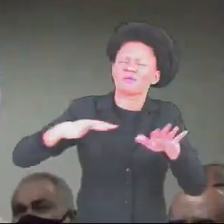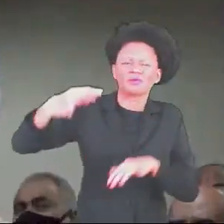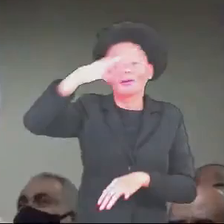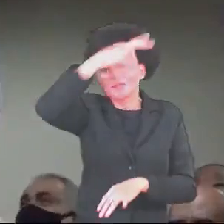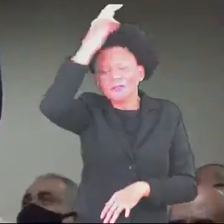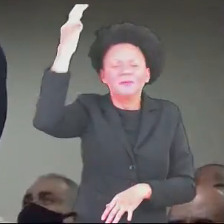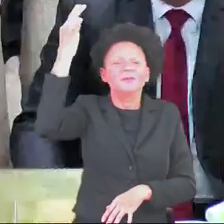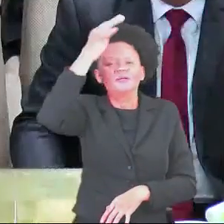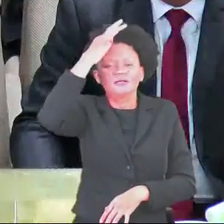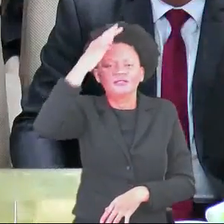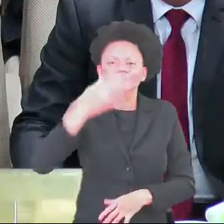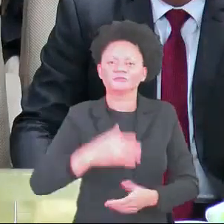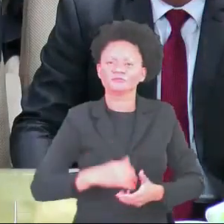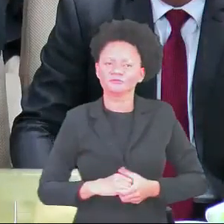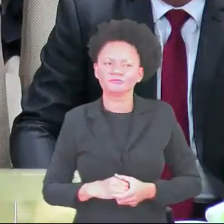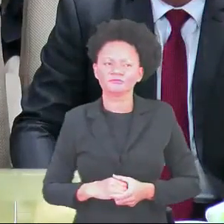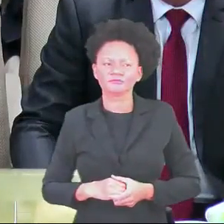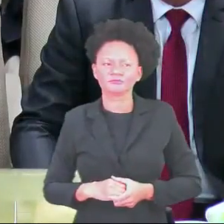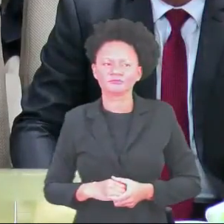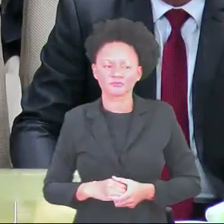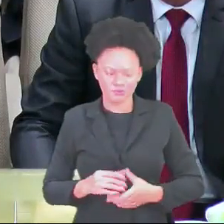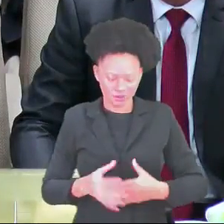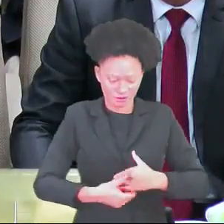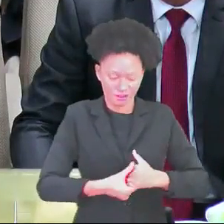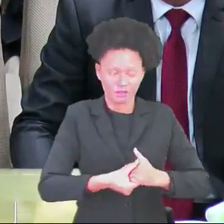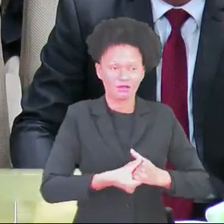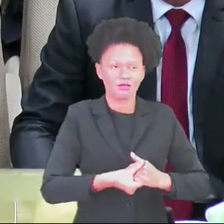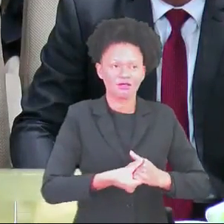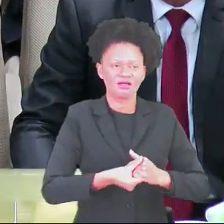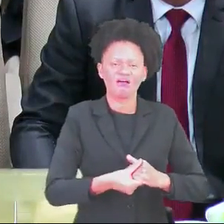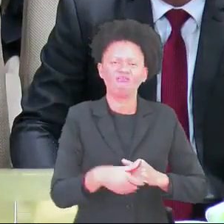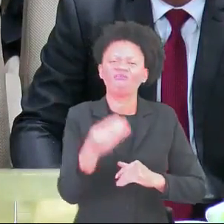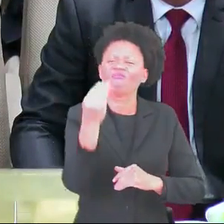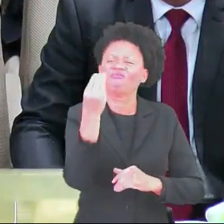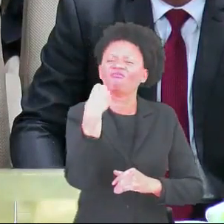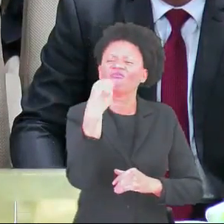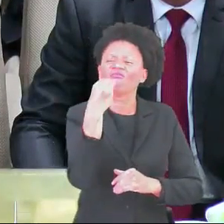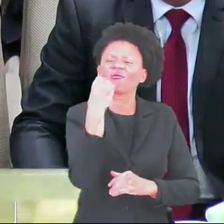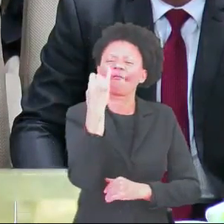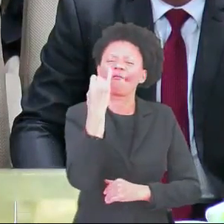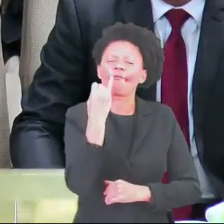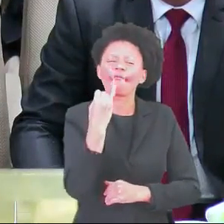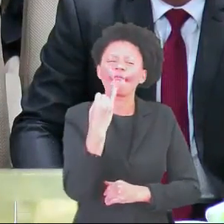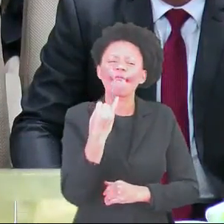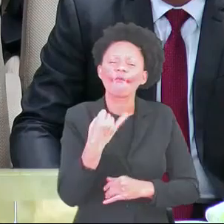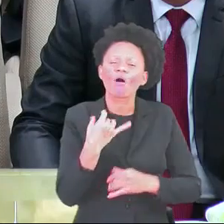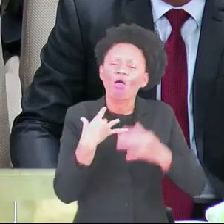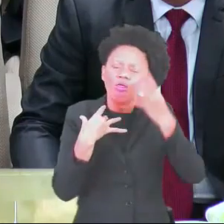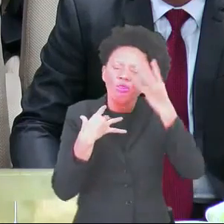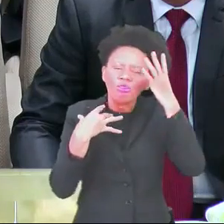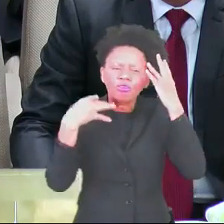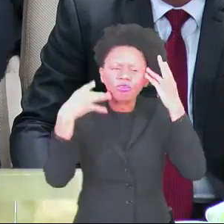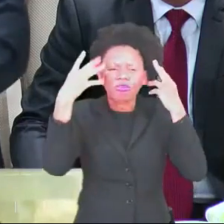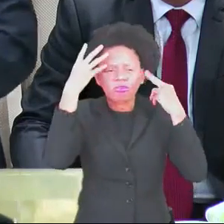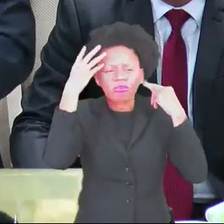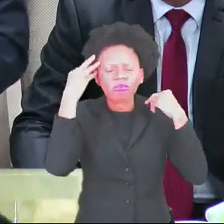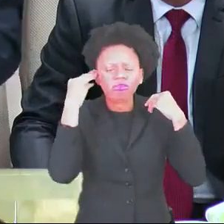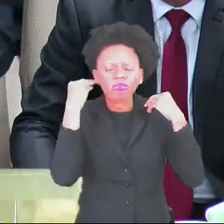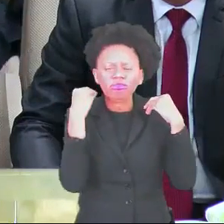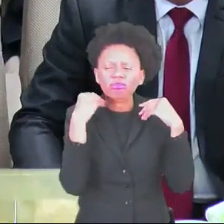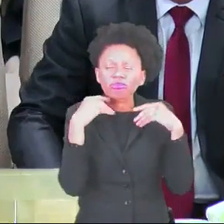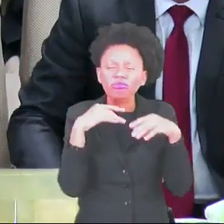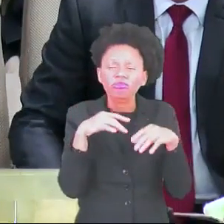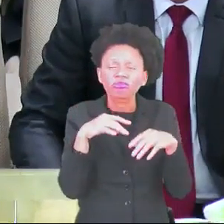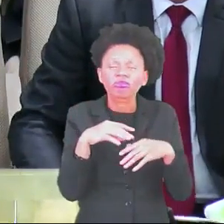Espírito. E ele segurando a mão dela. Ela muito fraquinha, muito magrinha, cabelo caído, toda